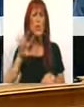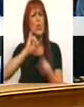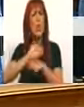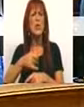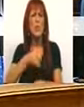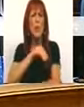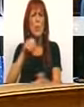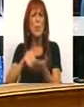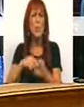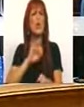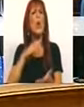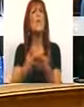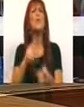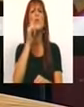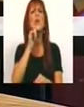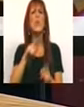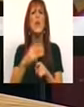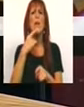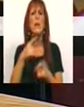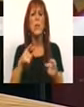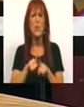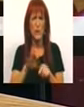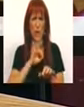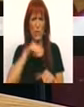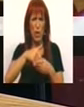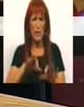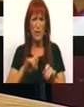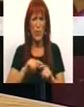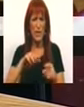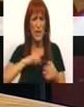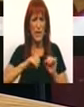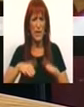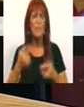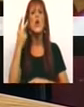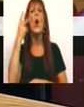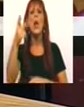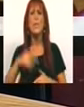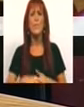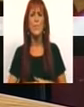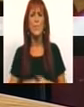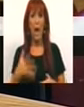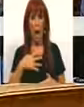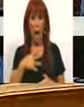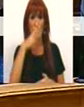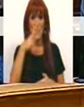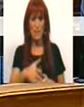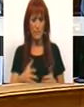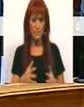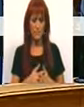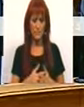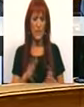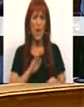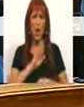daquela geração que só deixou os outros ele vai ficar a favor 10 em dia mas hora queremos dizer que